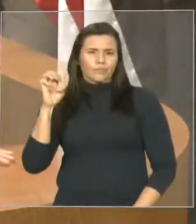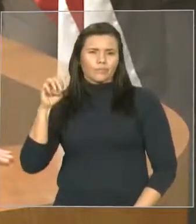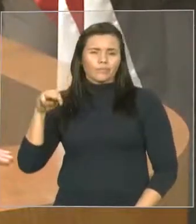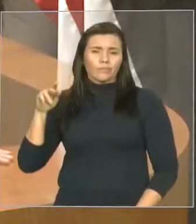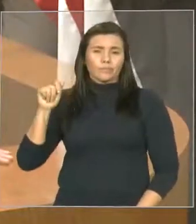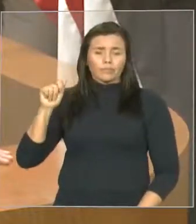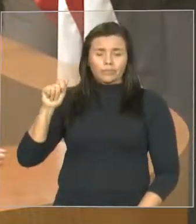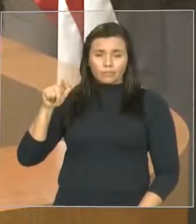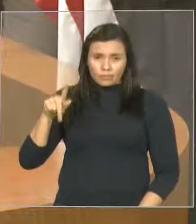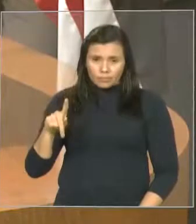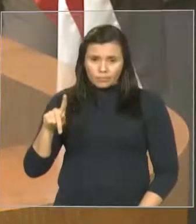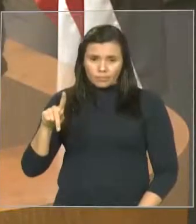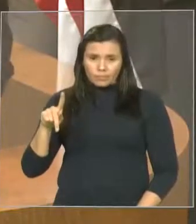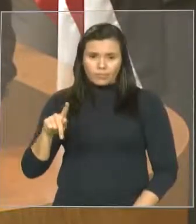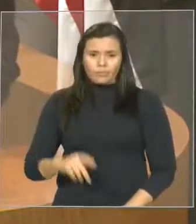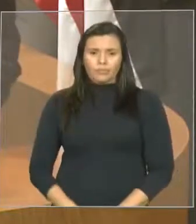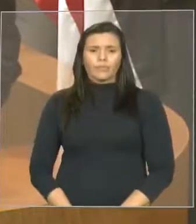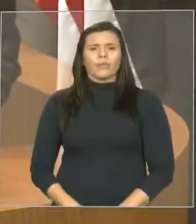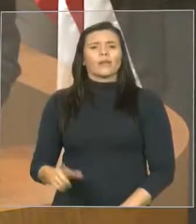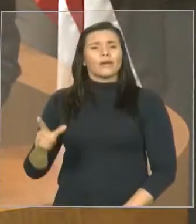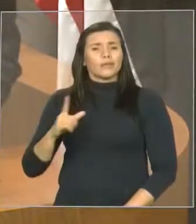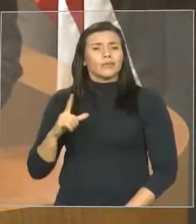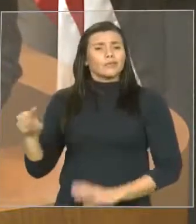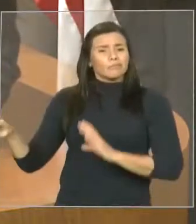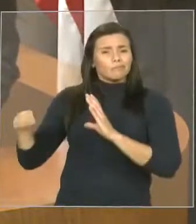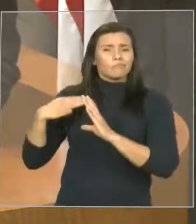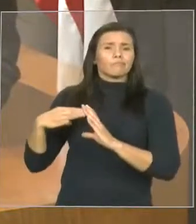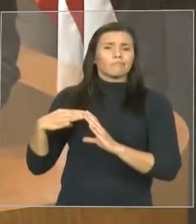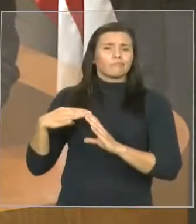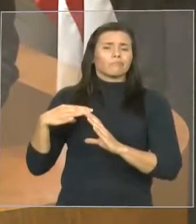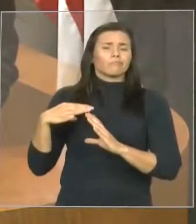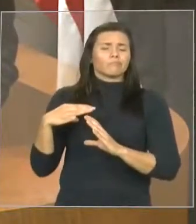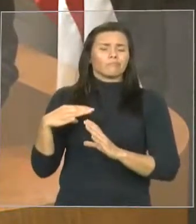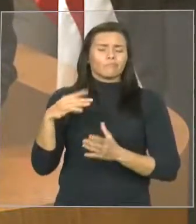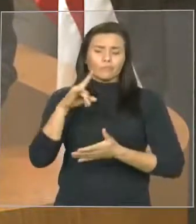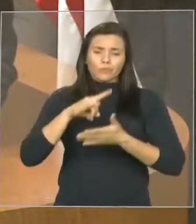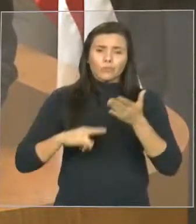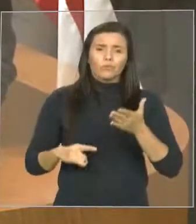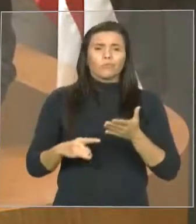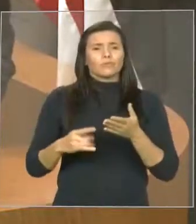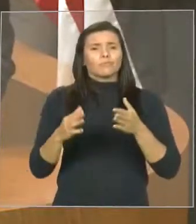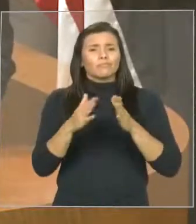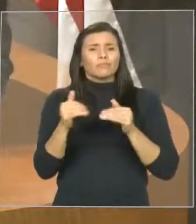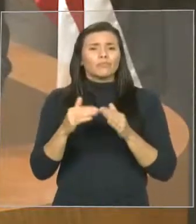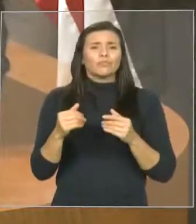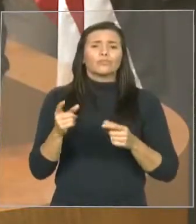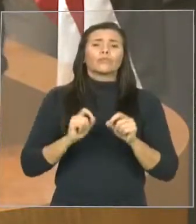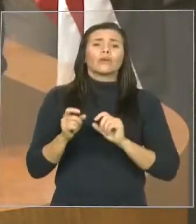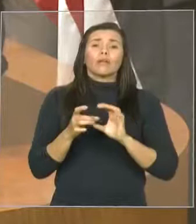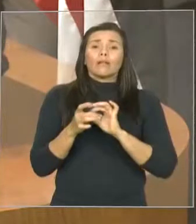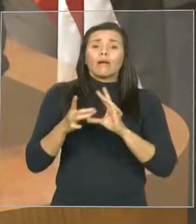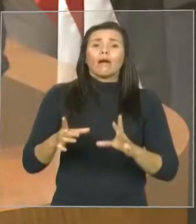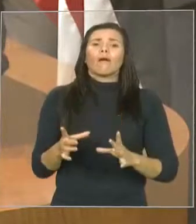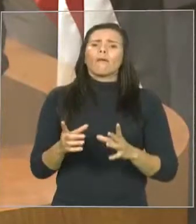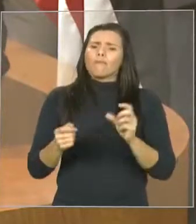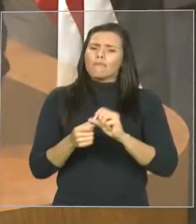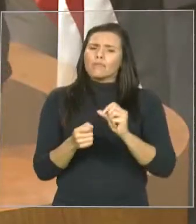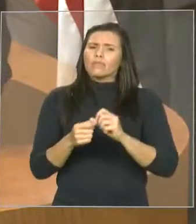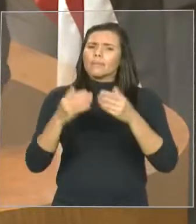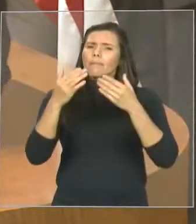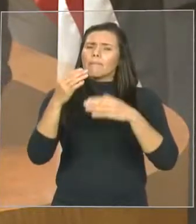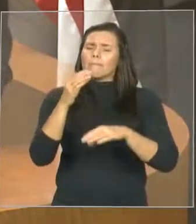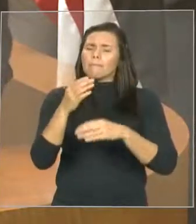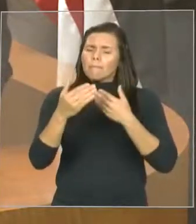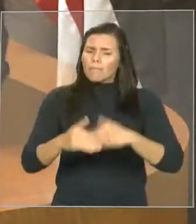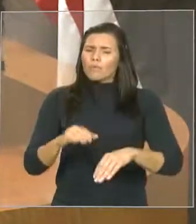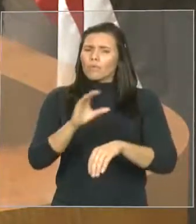Administração Portuária. Mas lá o que foi que aconteceu? Houve um termo de ajustamento de conduta com o Ministério Público do Trabalho, falando